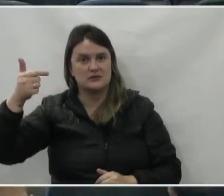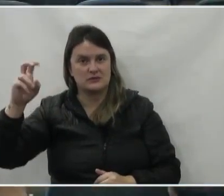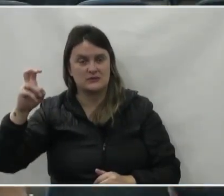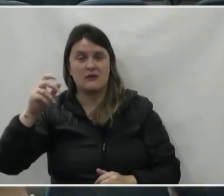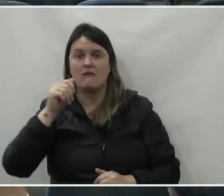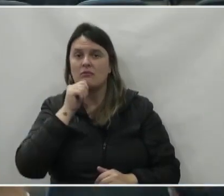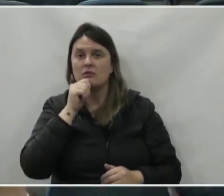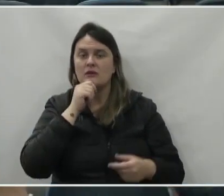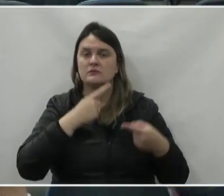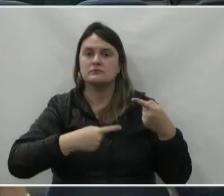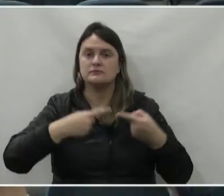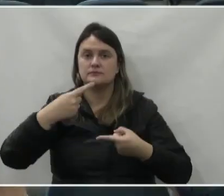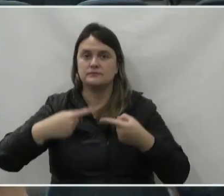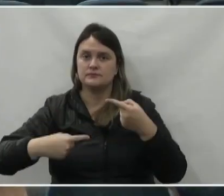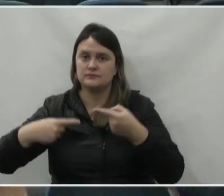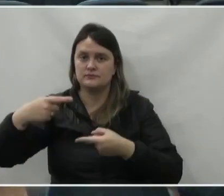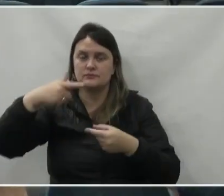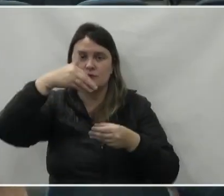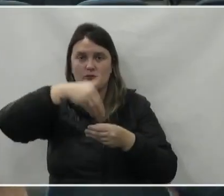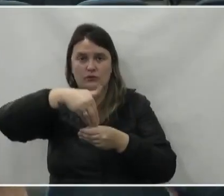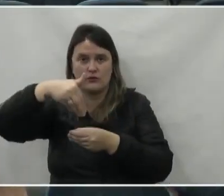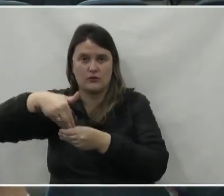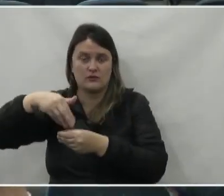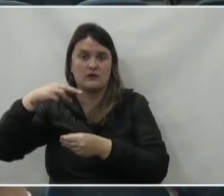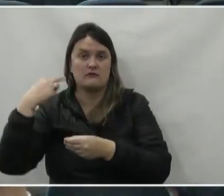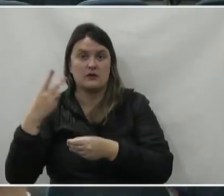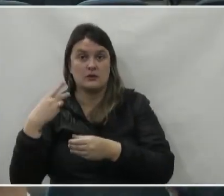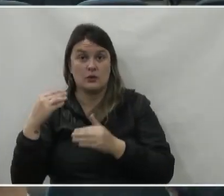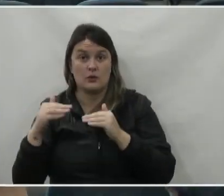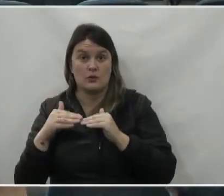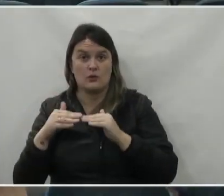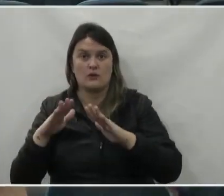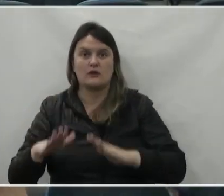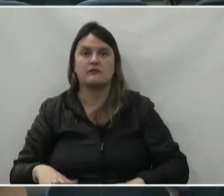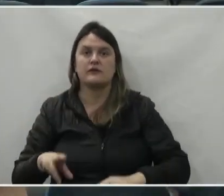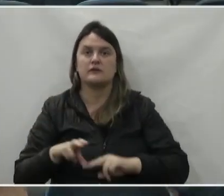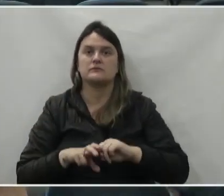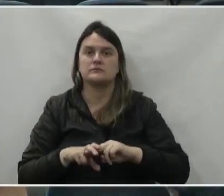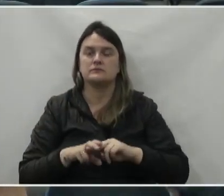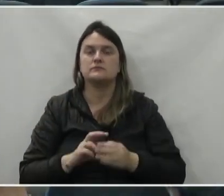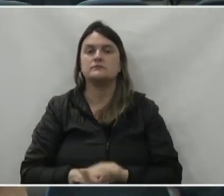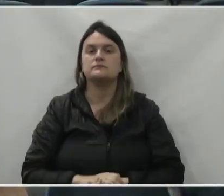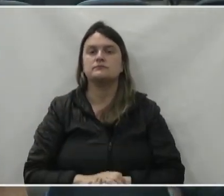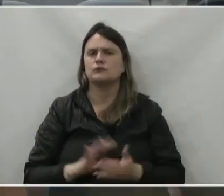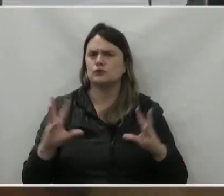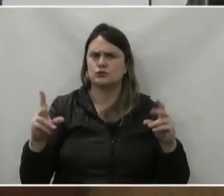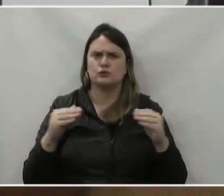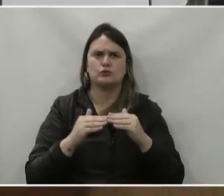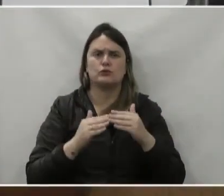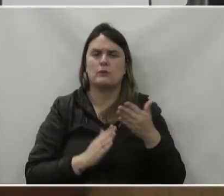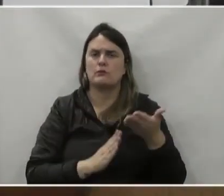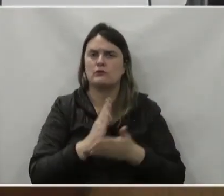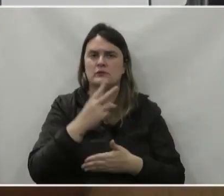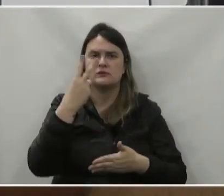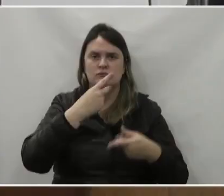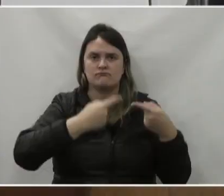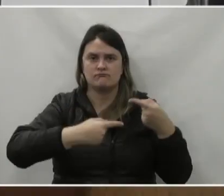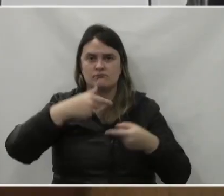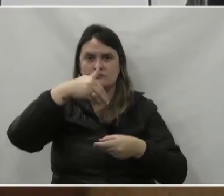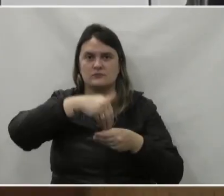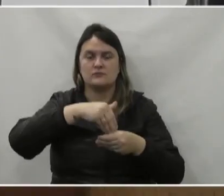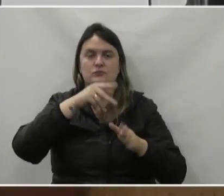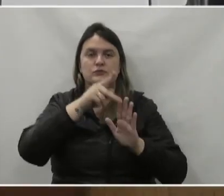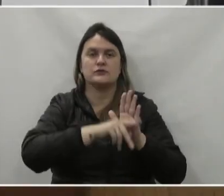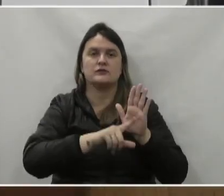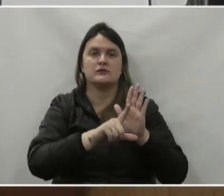Em discussão? Em votação, senhores vereadores que aprovam, permaneçam como estão. Aprovado em segunda discussão e votação do